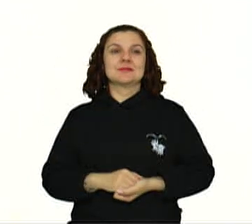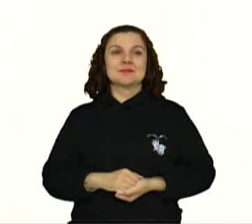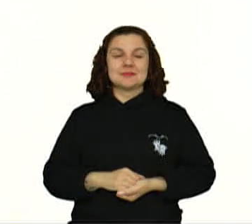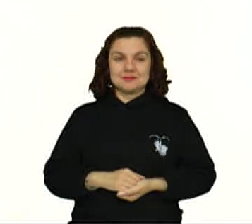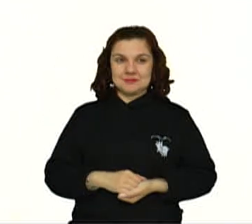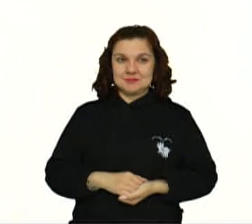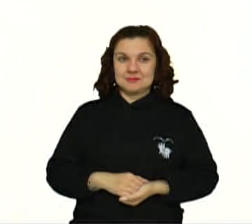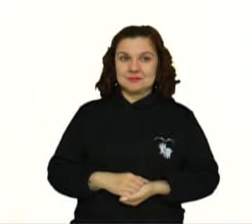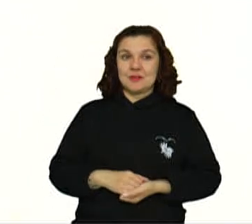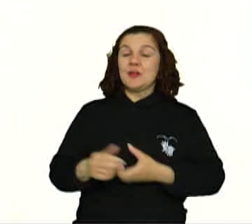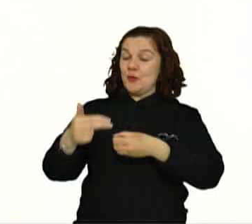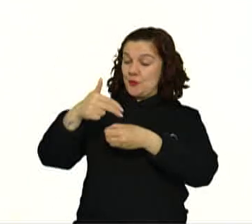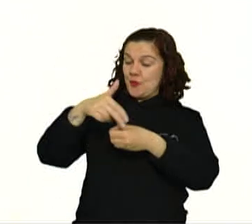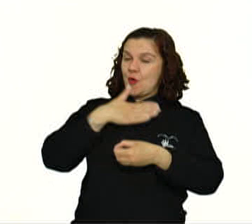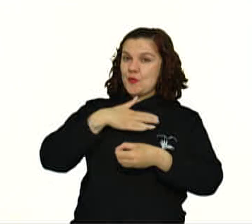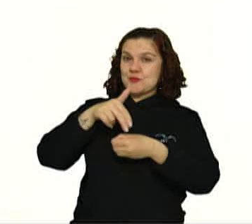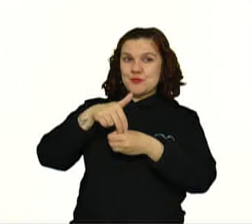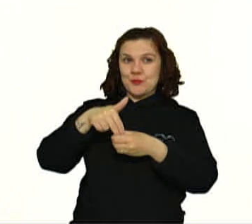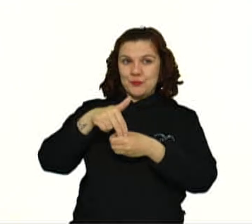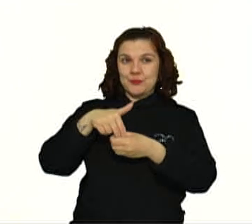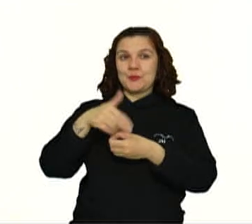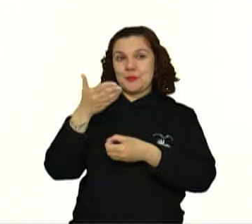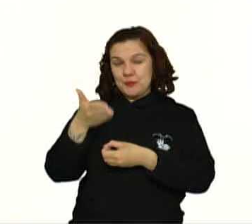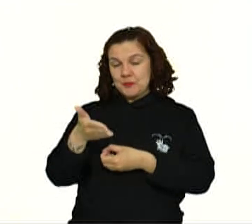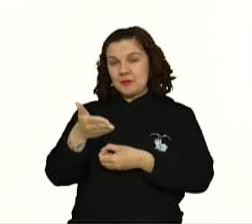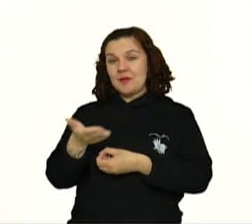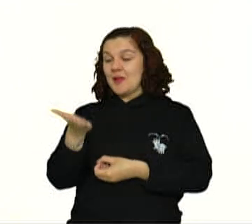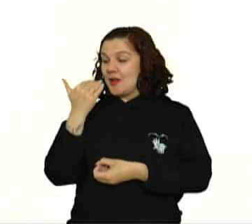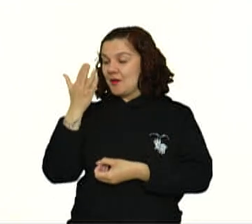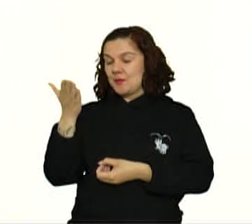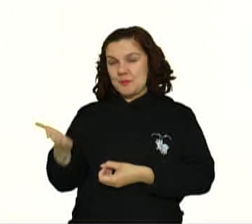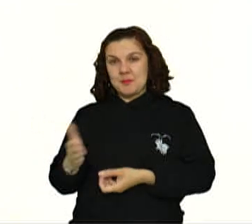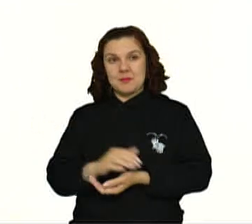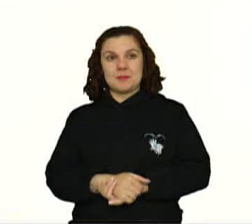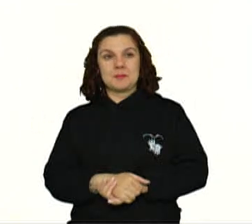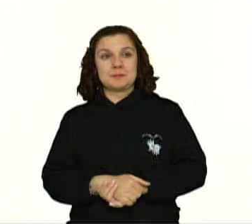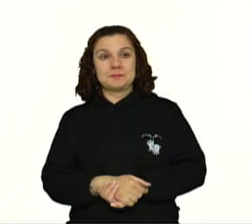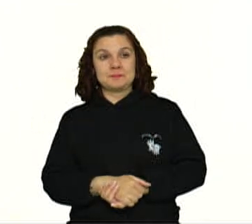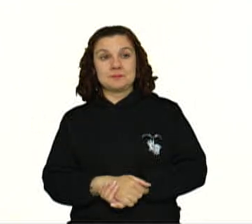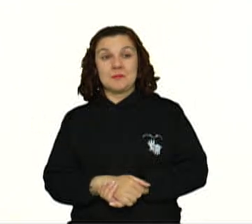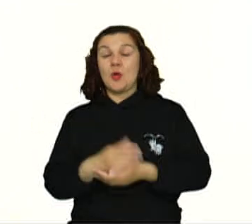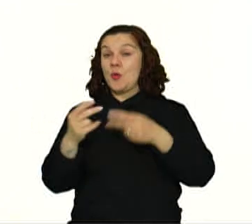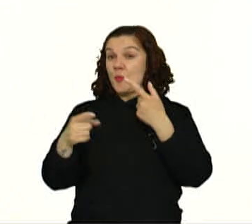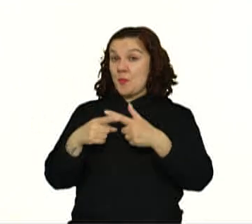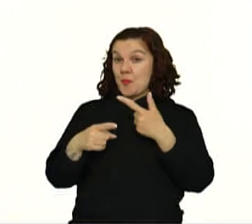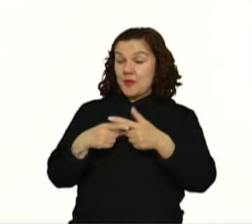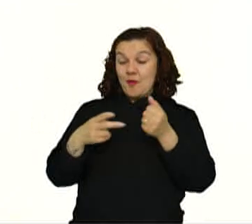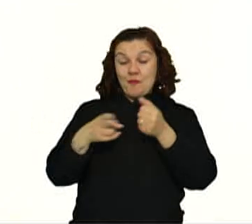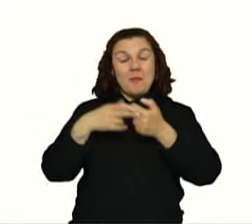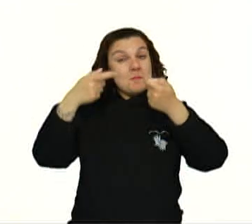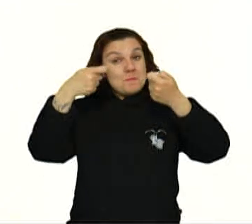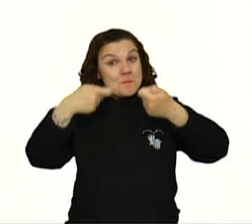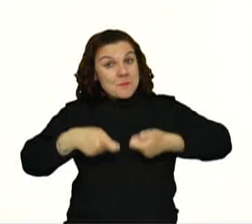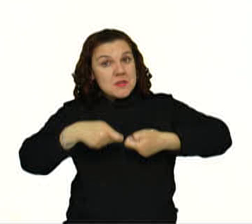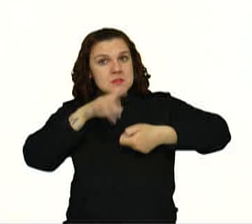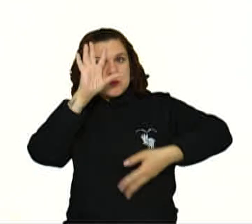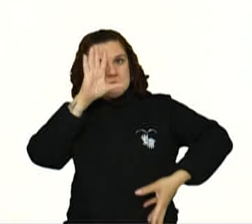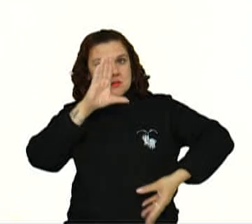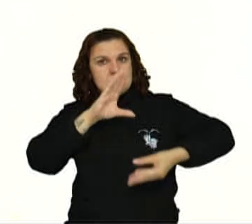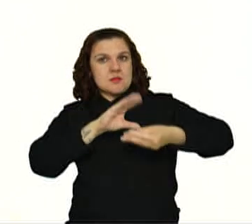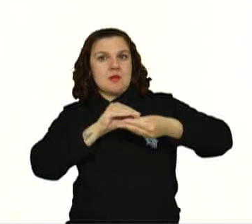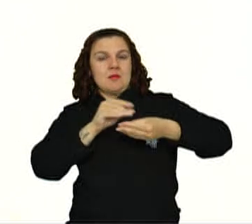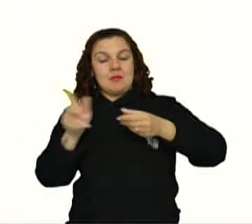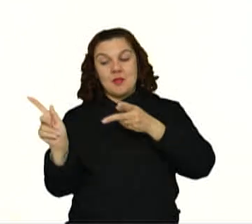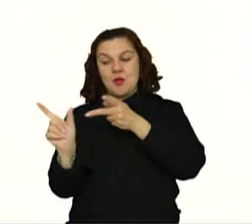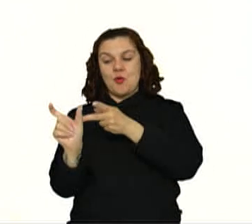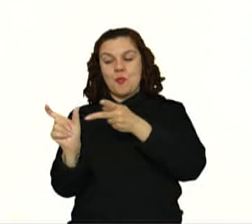predicado e o complemento da comida ali, ok? Devido ao verbo ser indispensável para a formação do